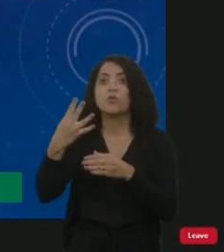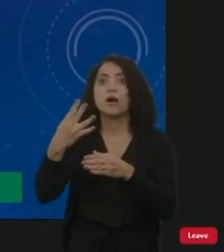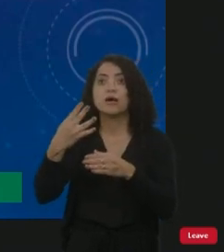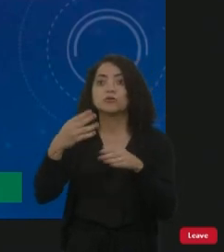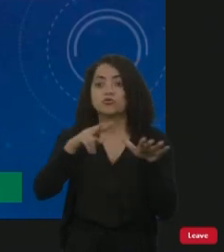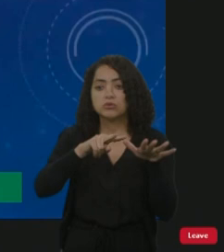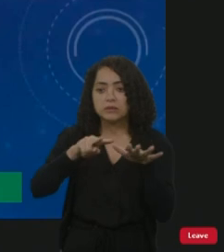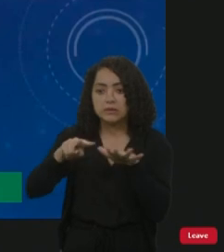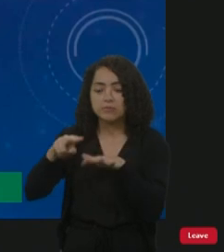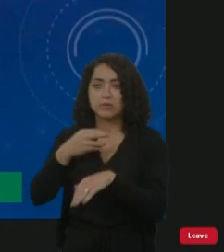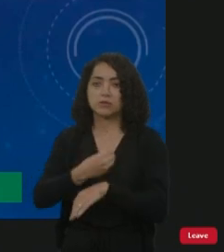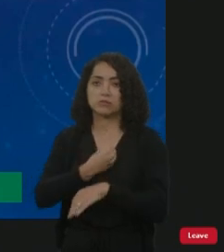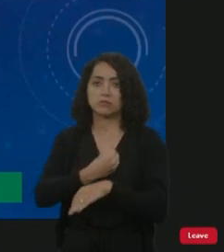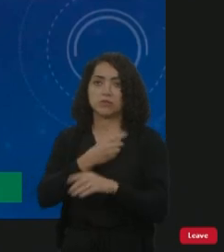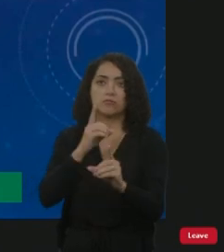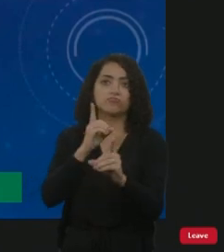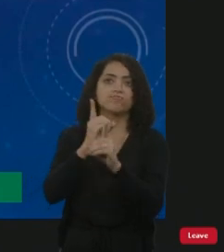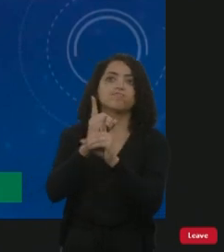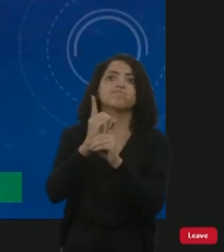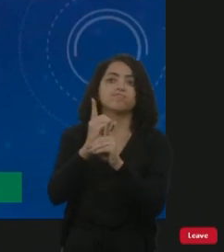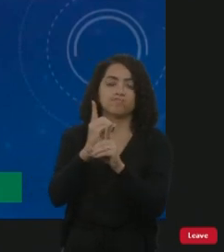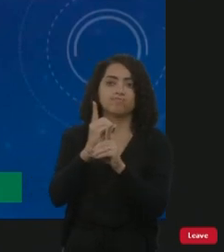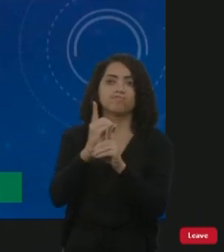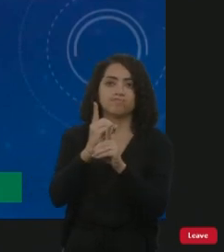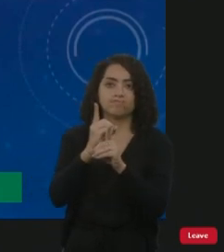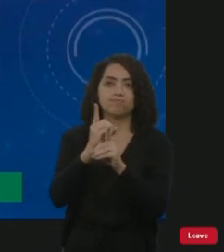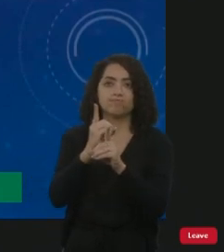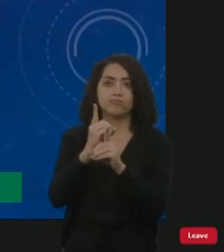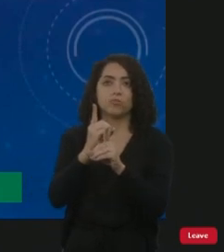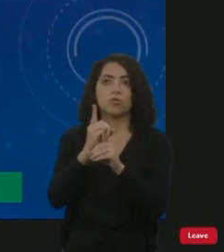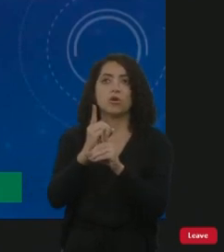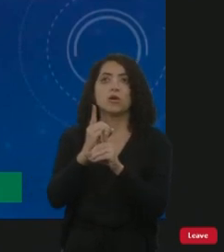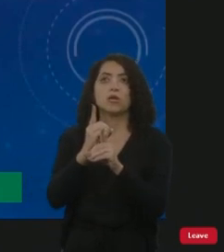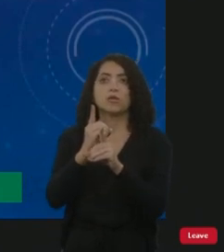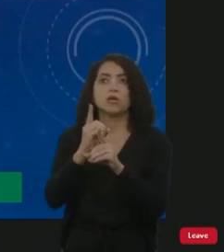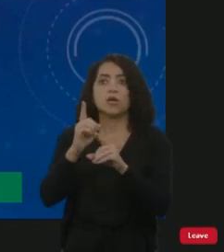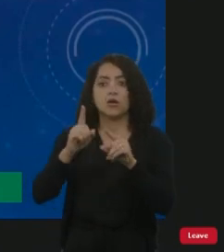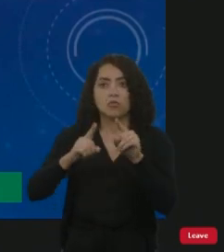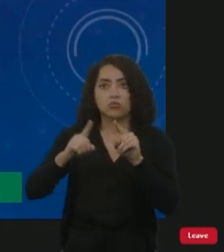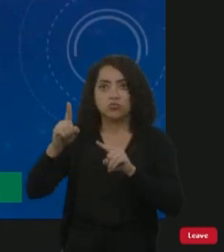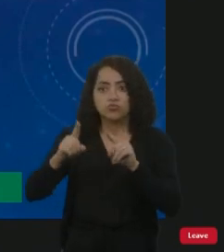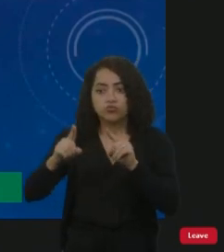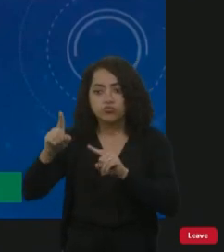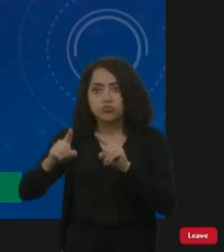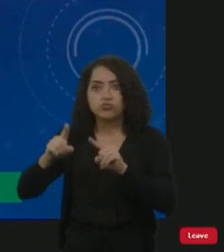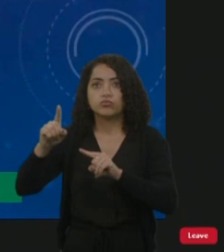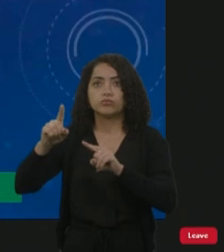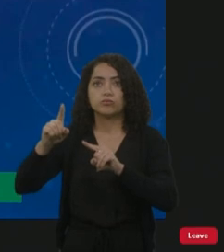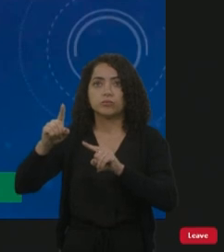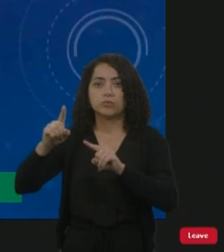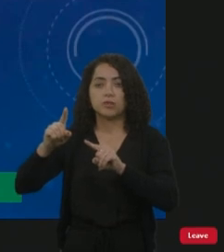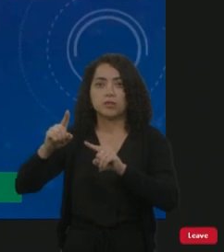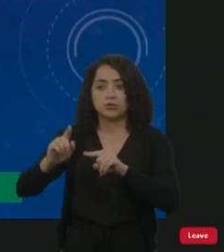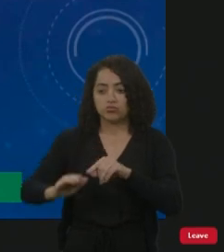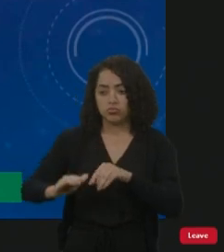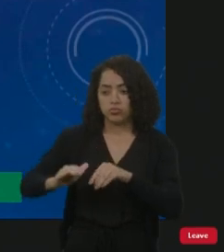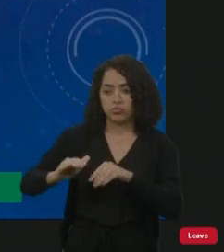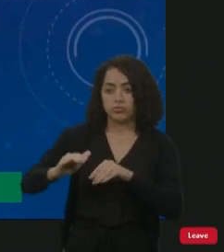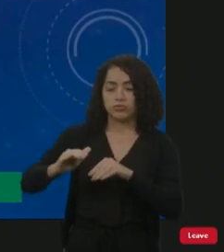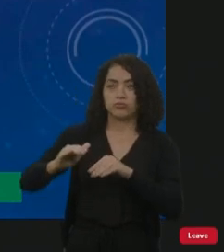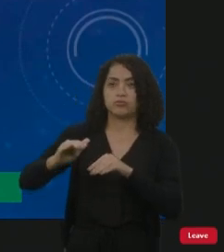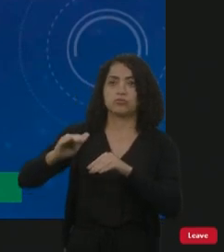pelo ultrassonografista que tinha uma desaceleração da velocidade de crescimento, né? Que é um dado